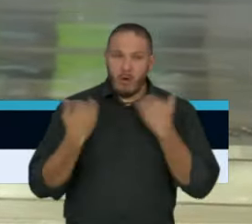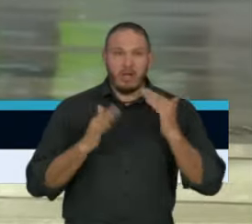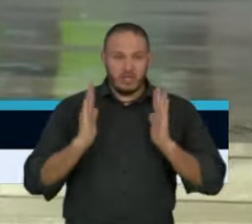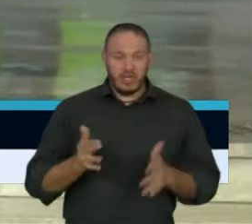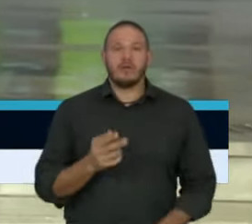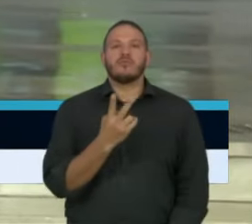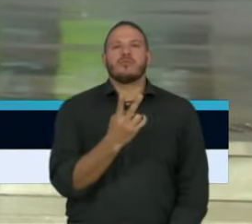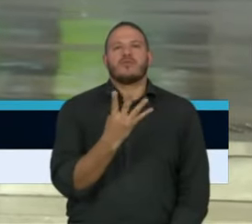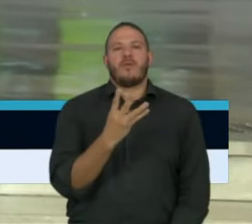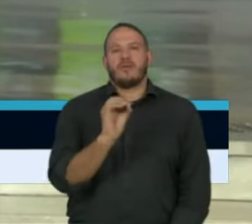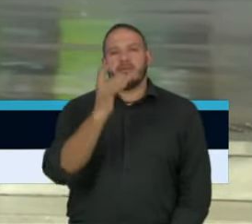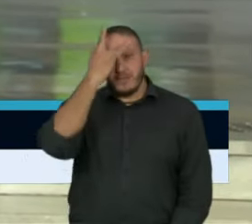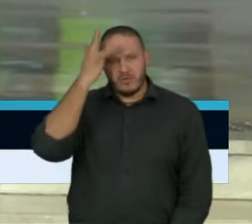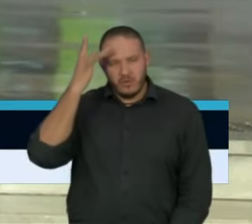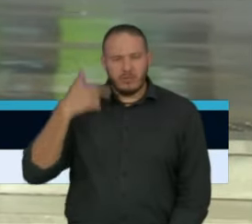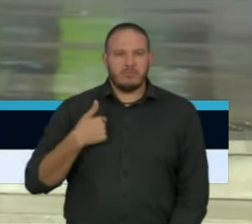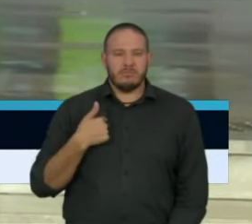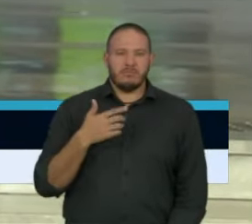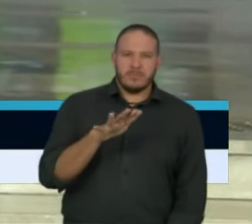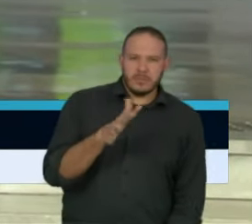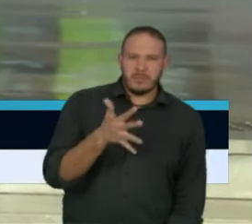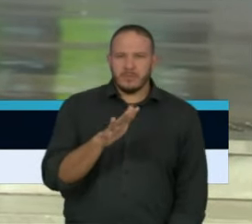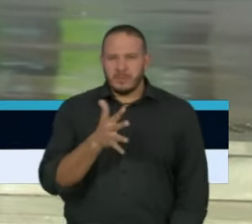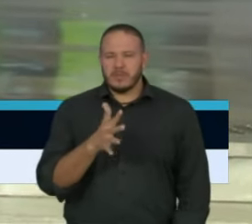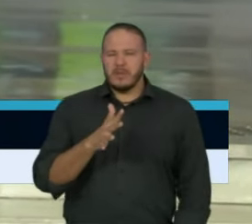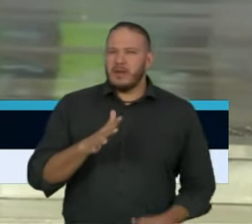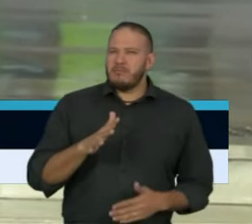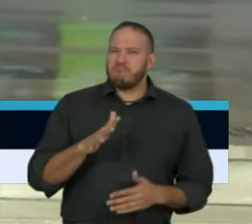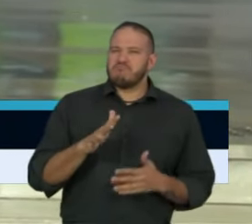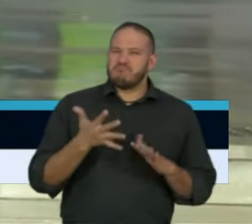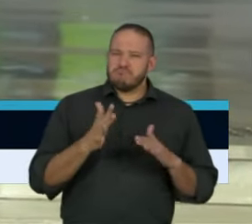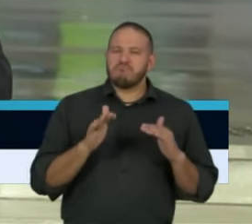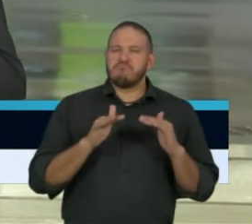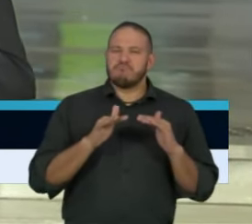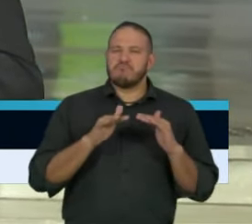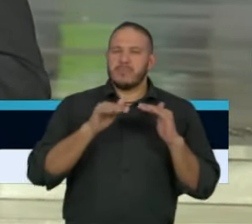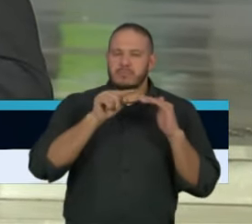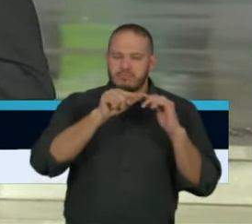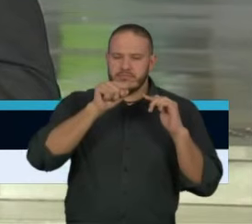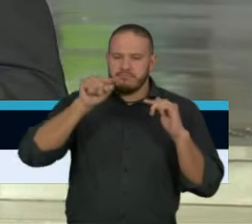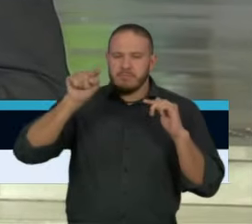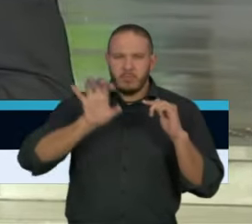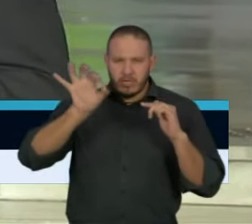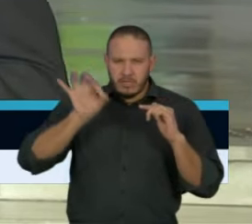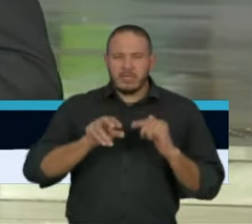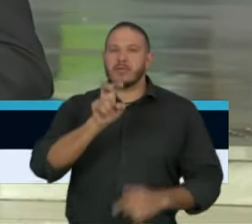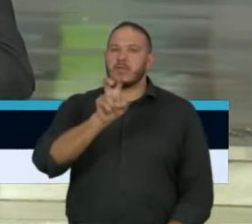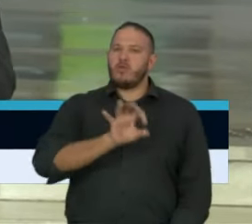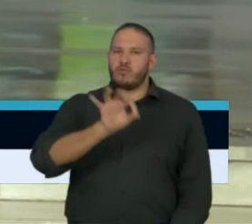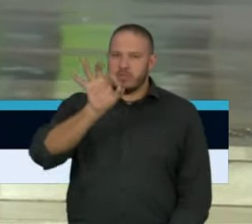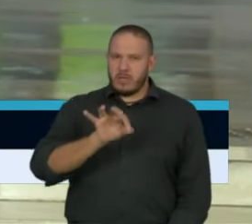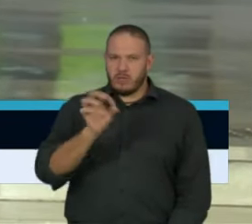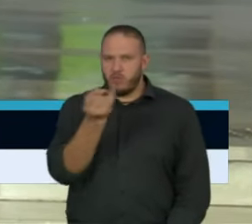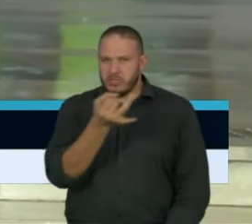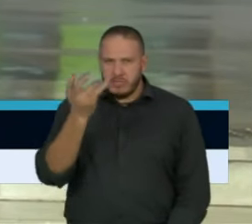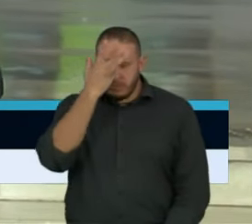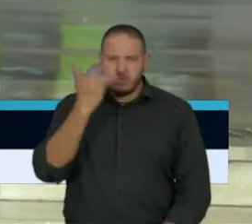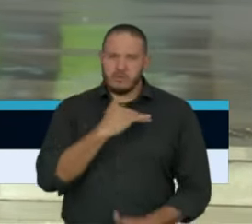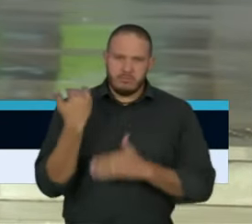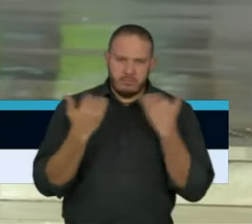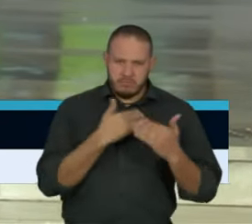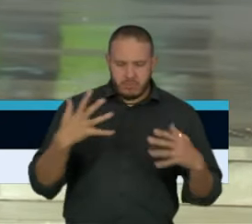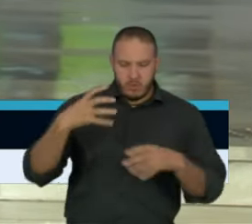o que dá aproximadamente um pouco abaixo de 5%. de óbitos em relação ao número de casos.